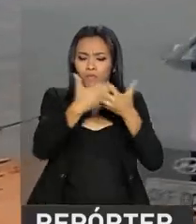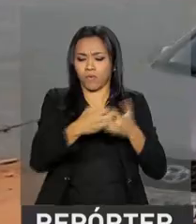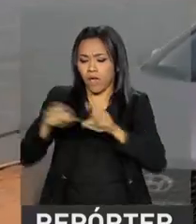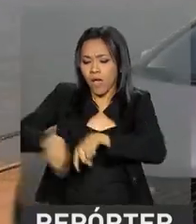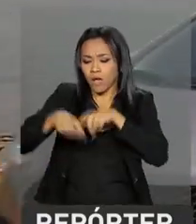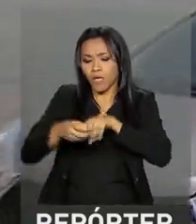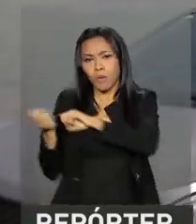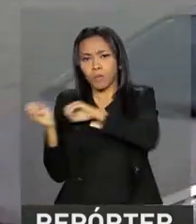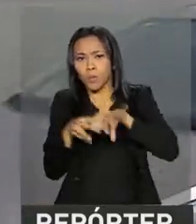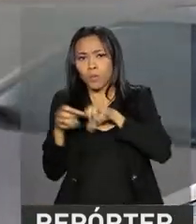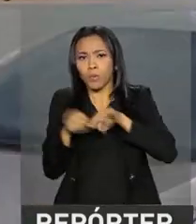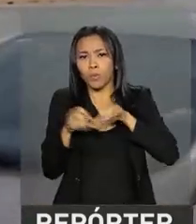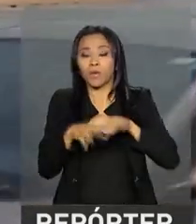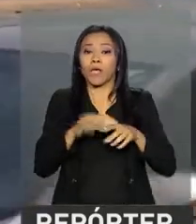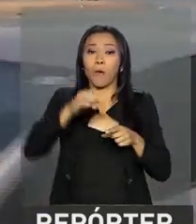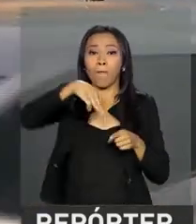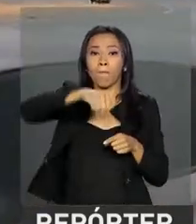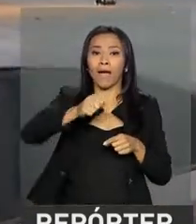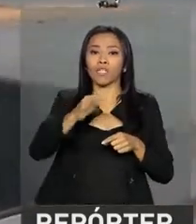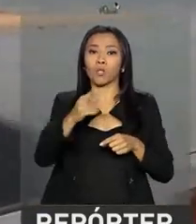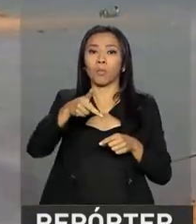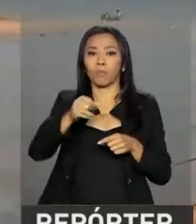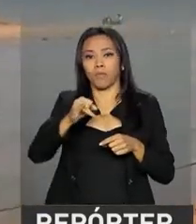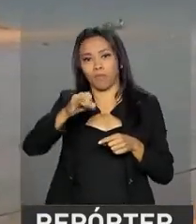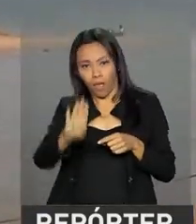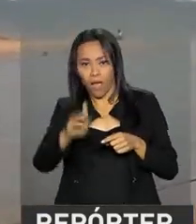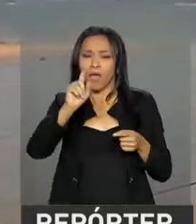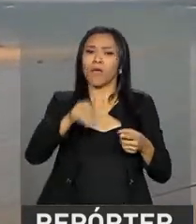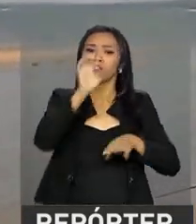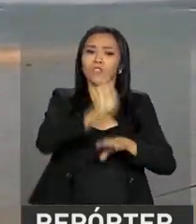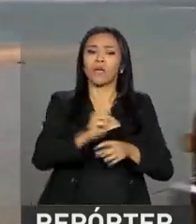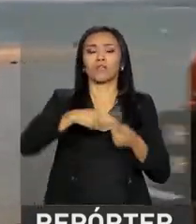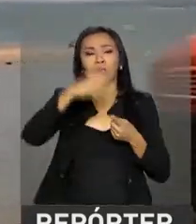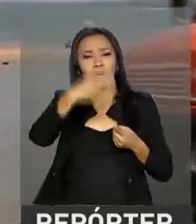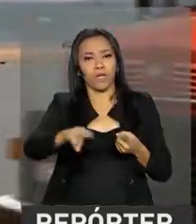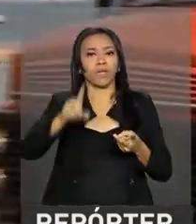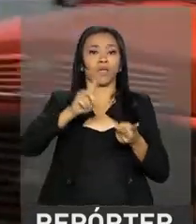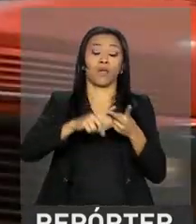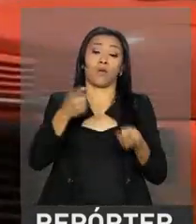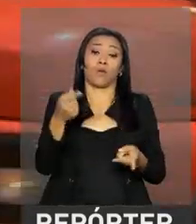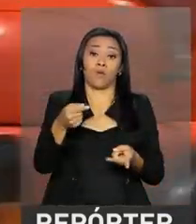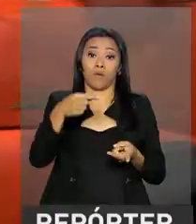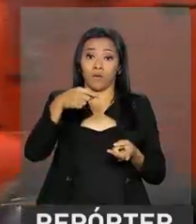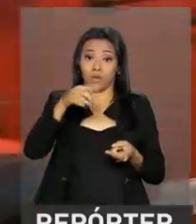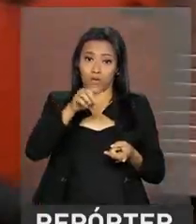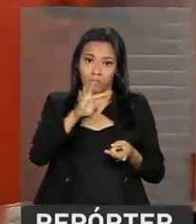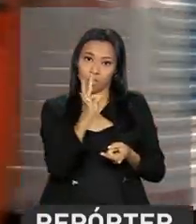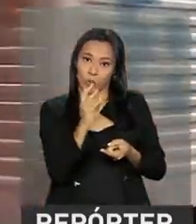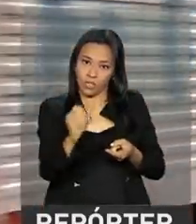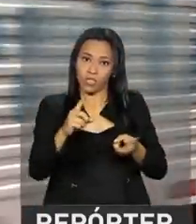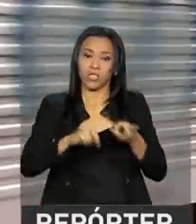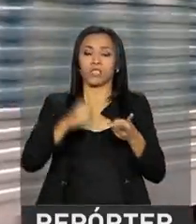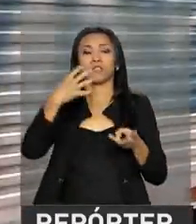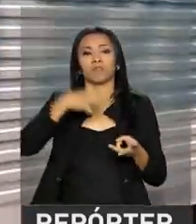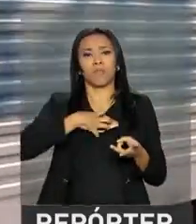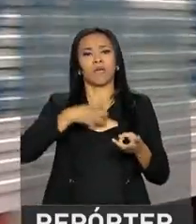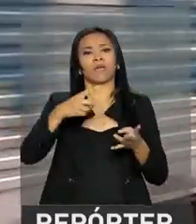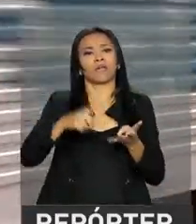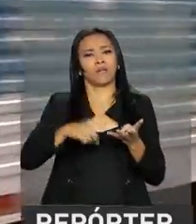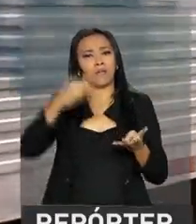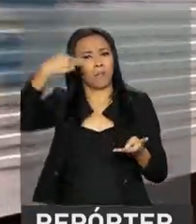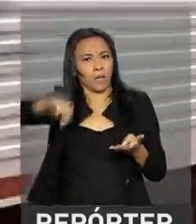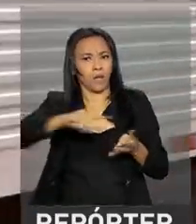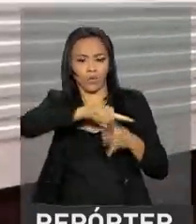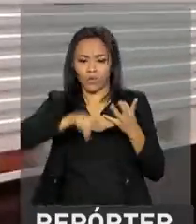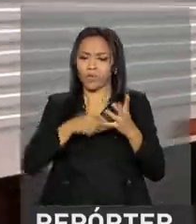conhecida como matopiba que reúne os estados do maranhão piauí tocantins e da bahia que tem aumentado essa região tem aumentado